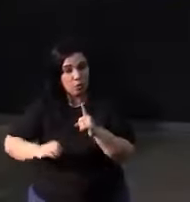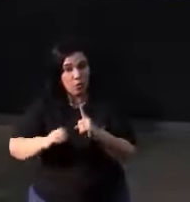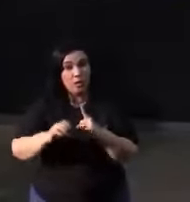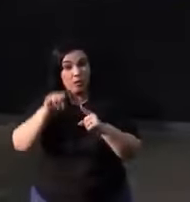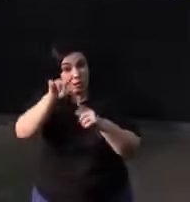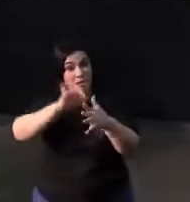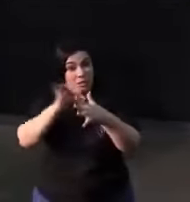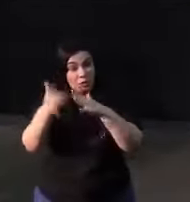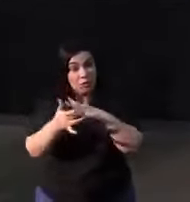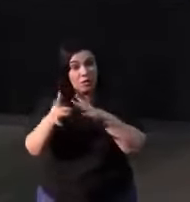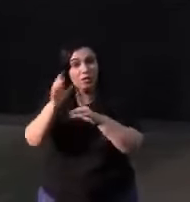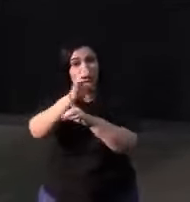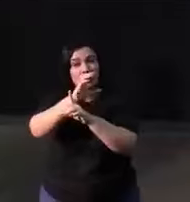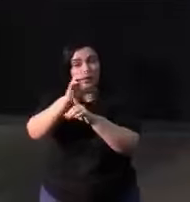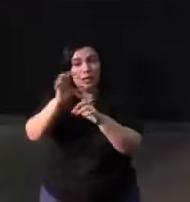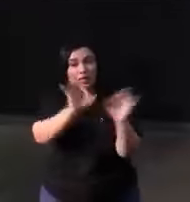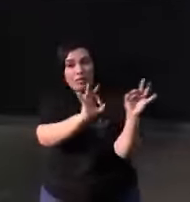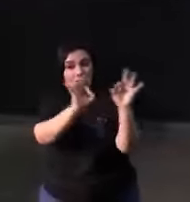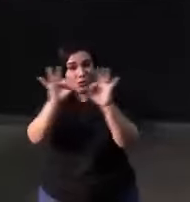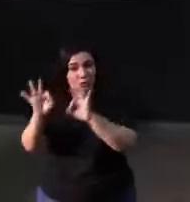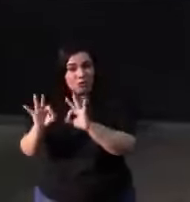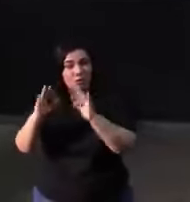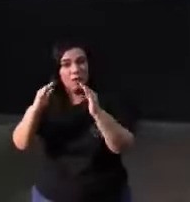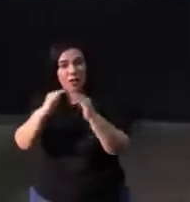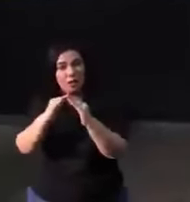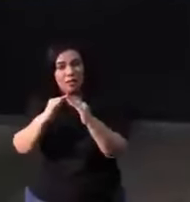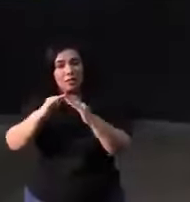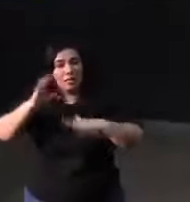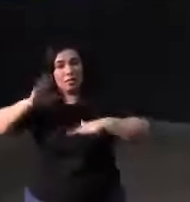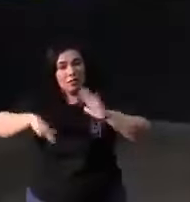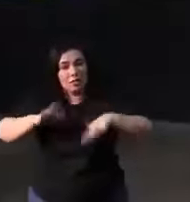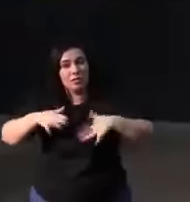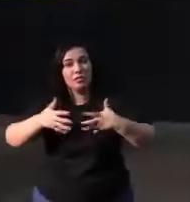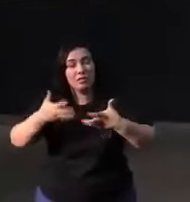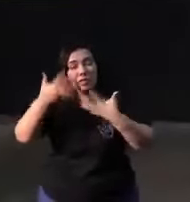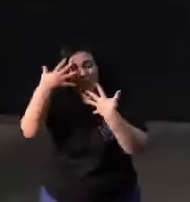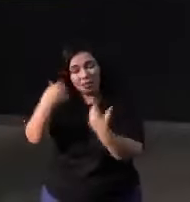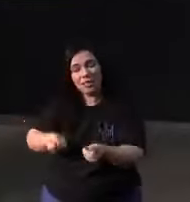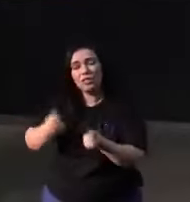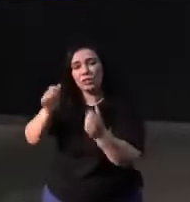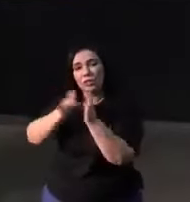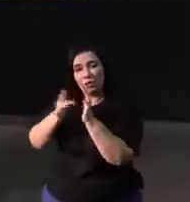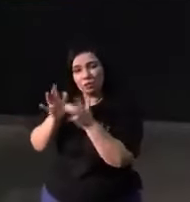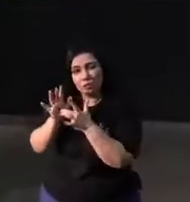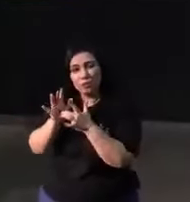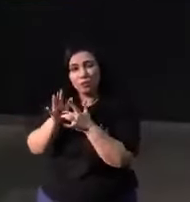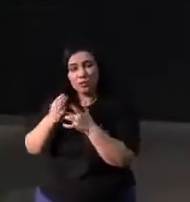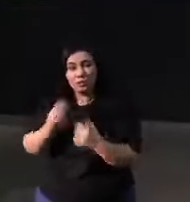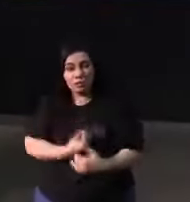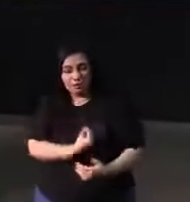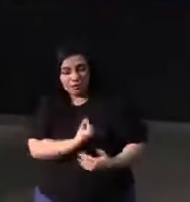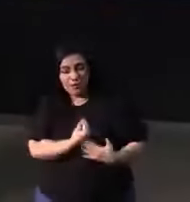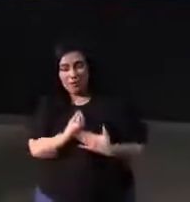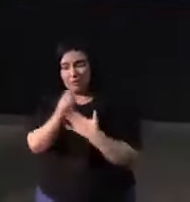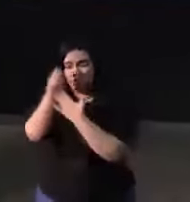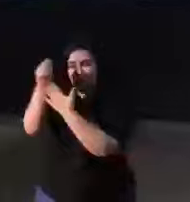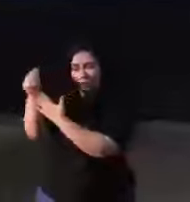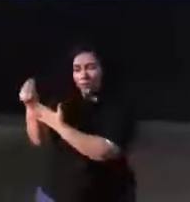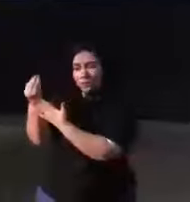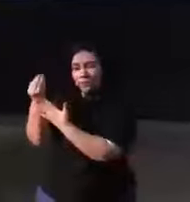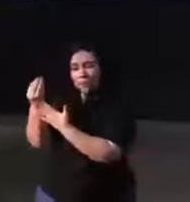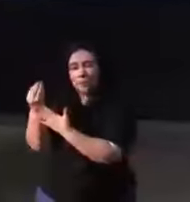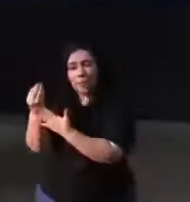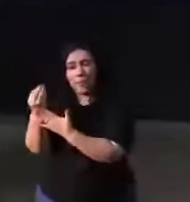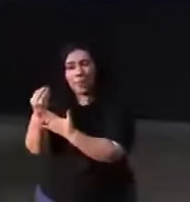sofá, na sua casa, talvez você queira tomar essa decisão de entregar a sua vida para Jesus, ou